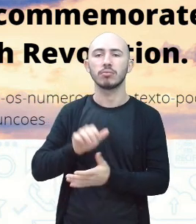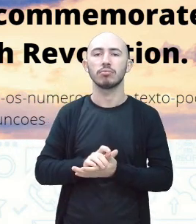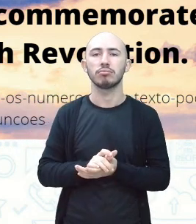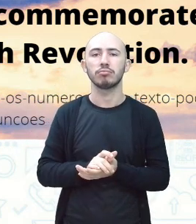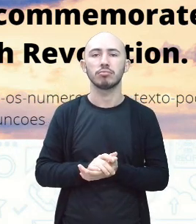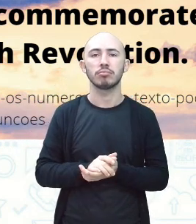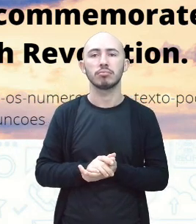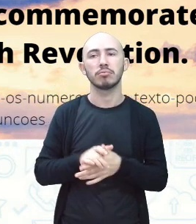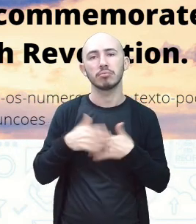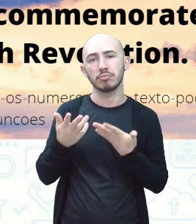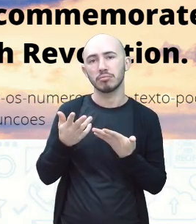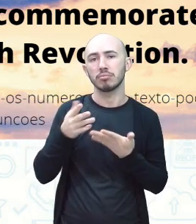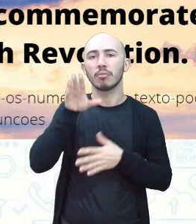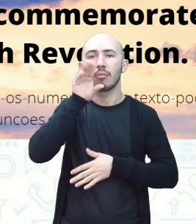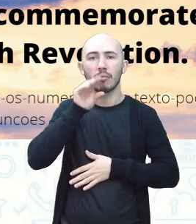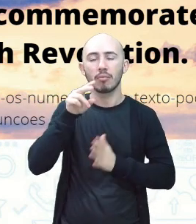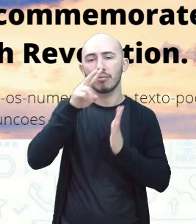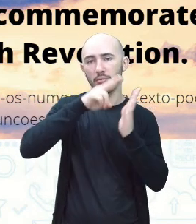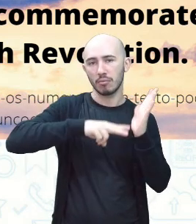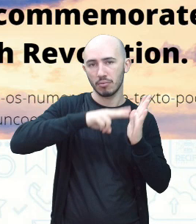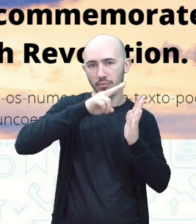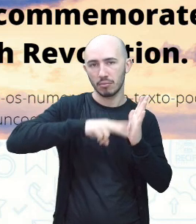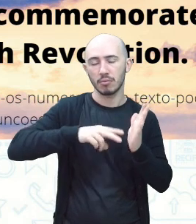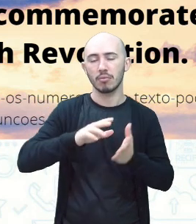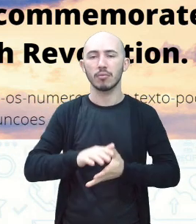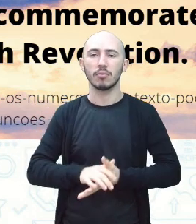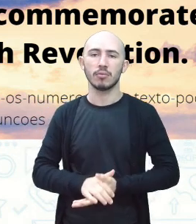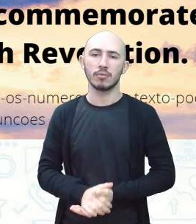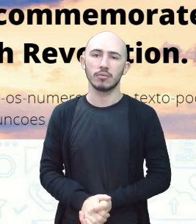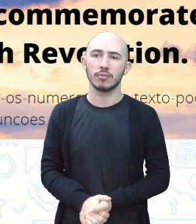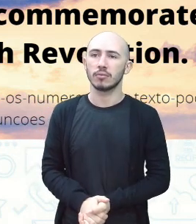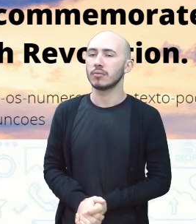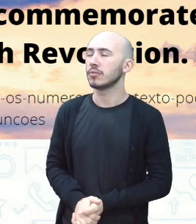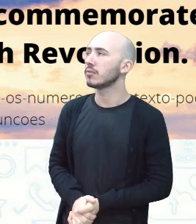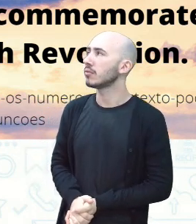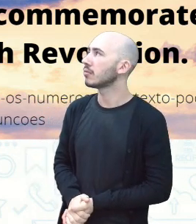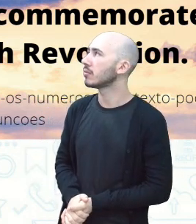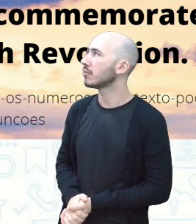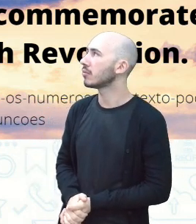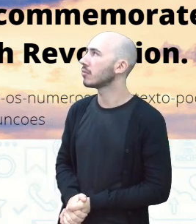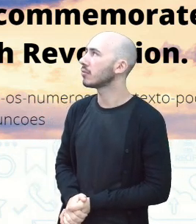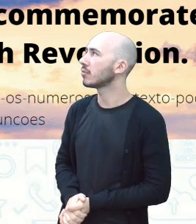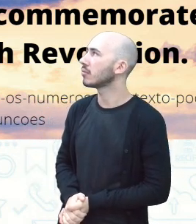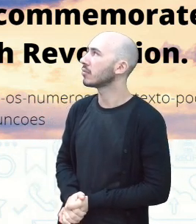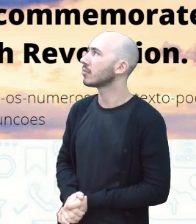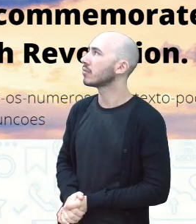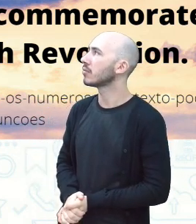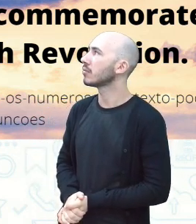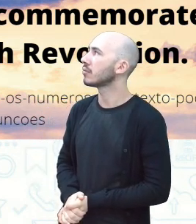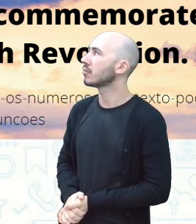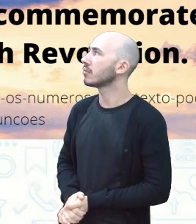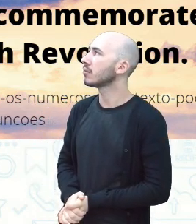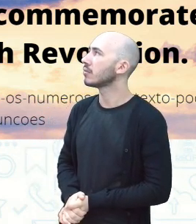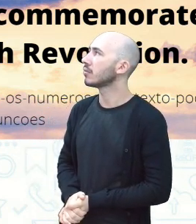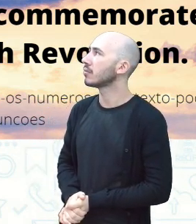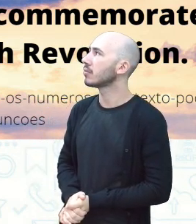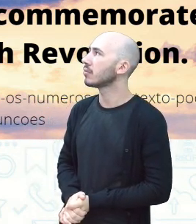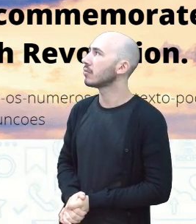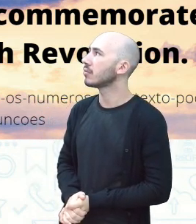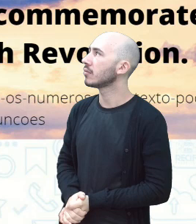300 meters height. If you measure the length of the antenna, it has a total